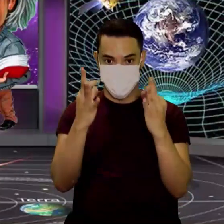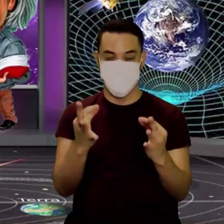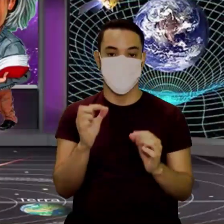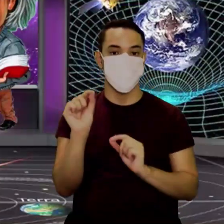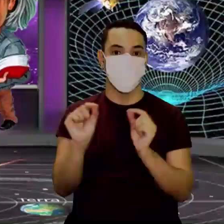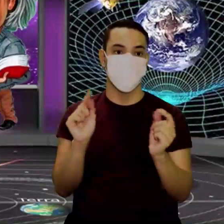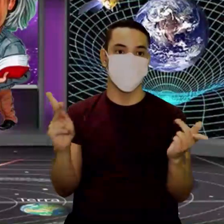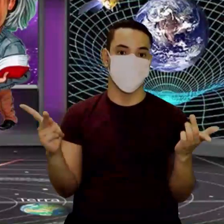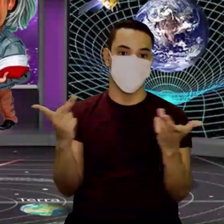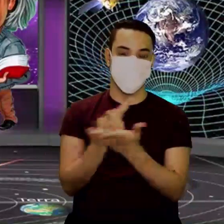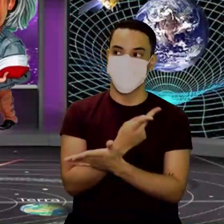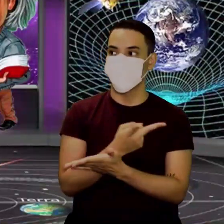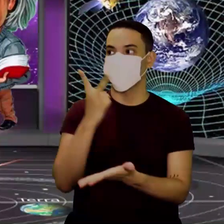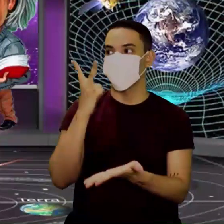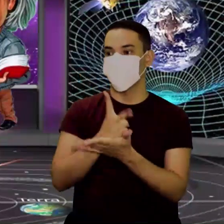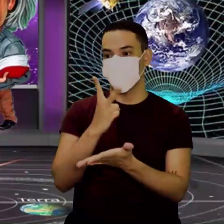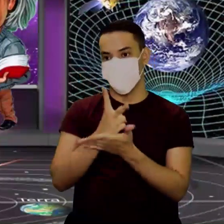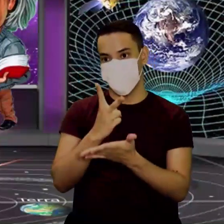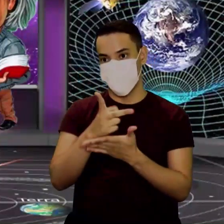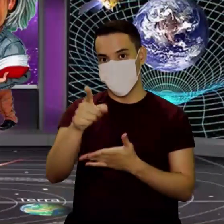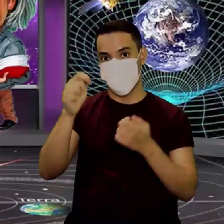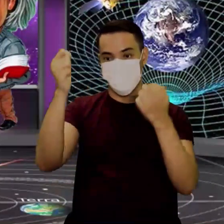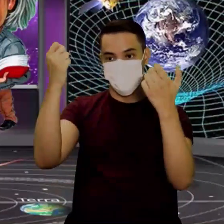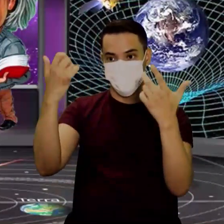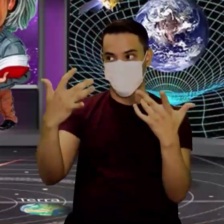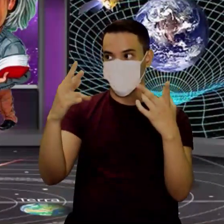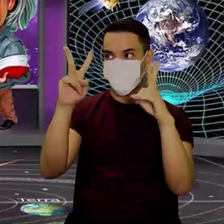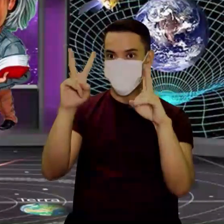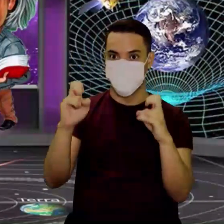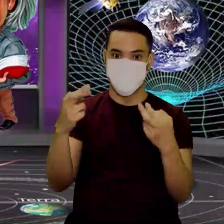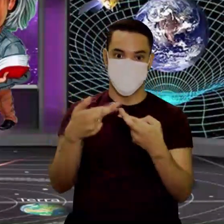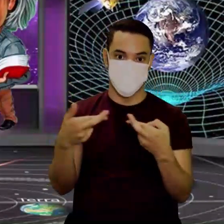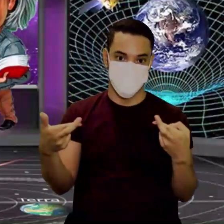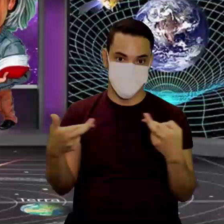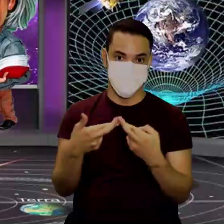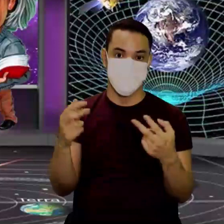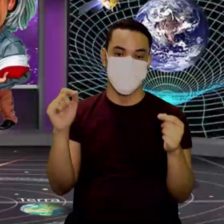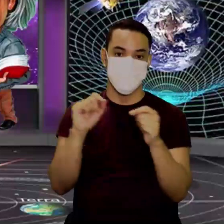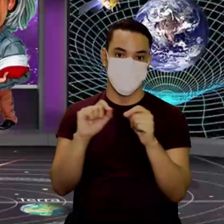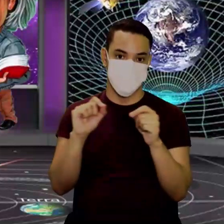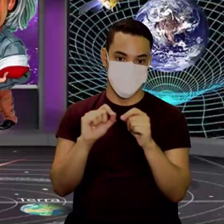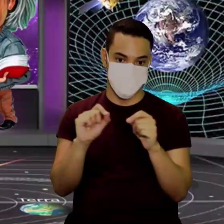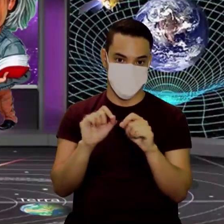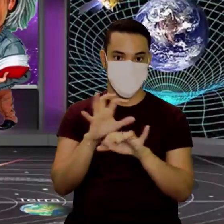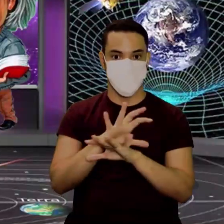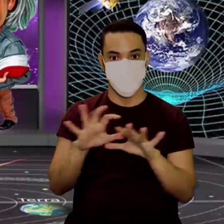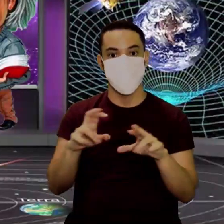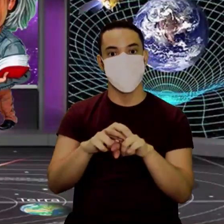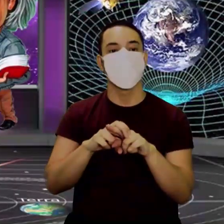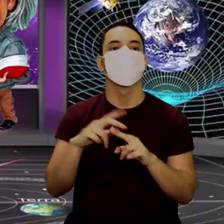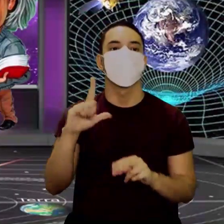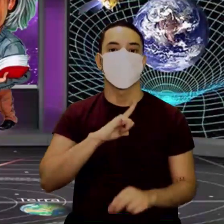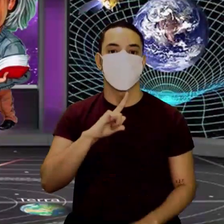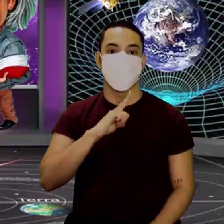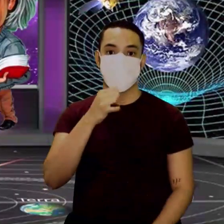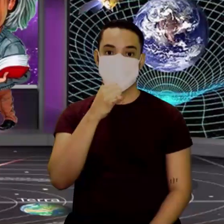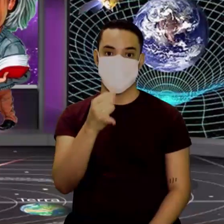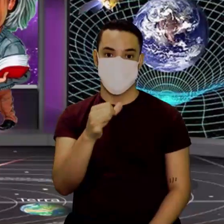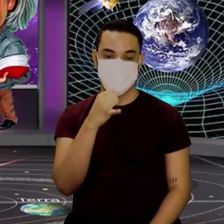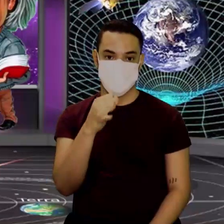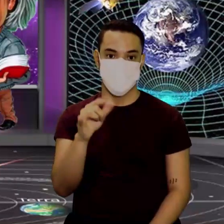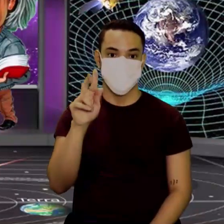que acontece? Toda vez que você fala de resistor, ele é feito para aquecer. Então, ele produz energia térmica. O